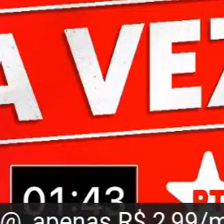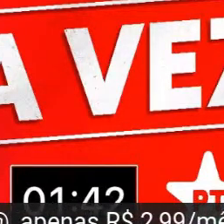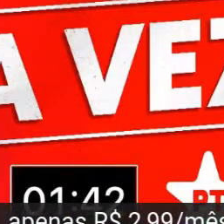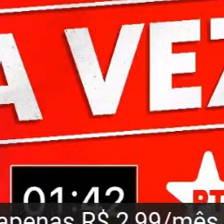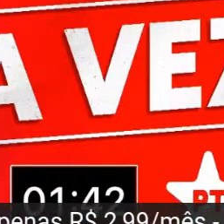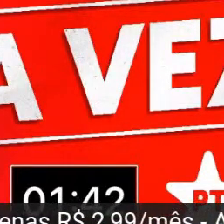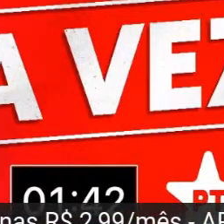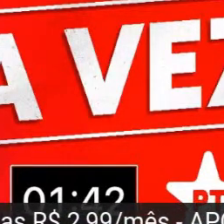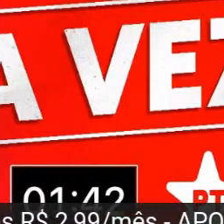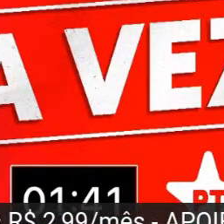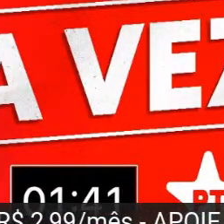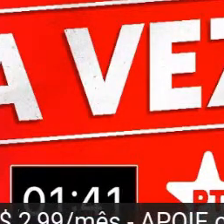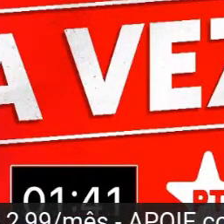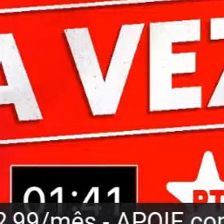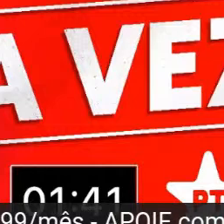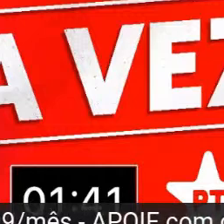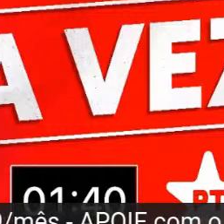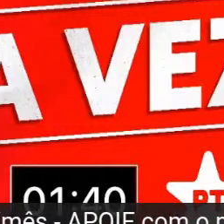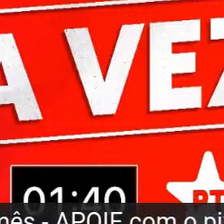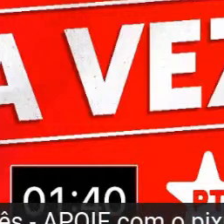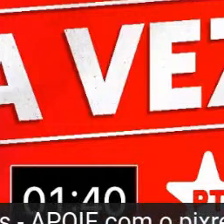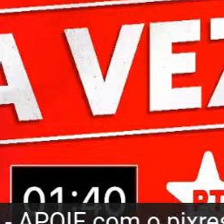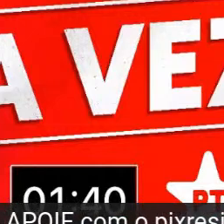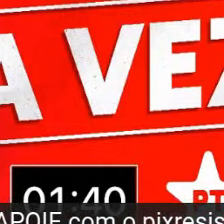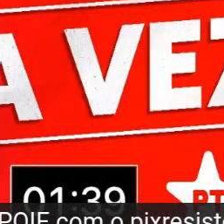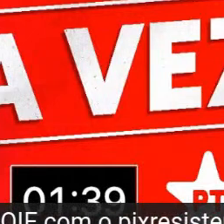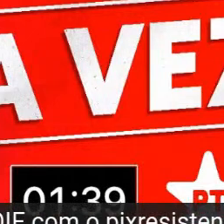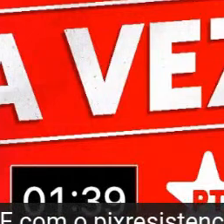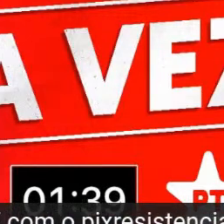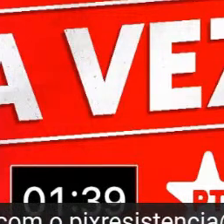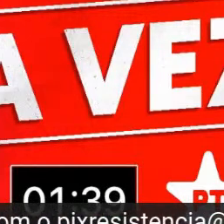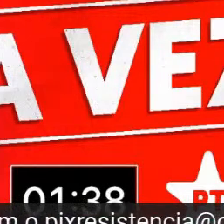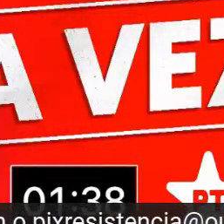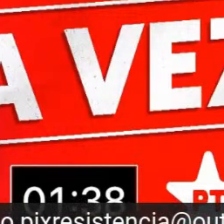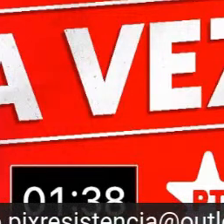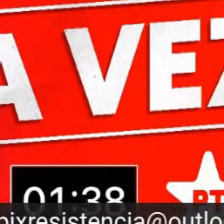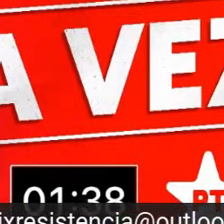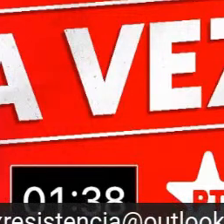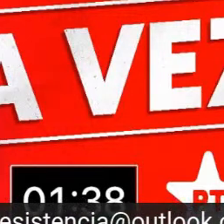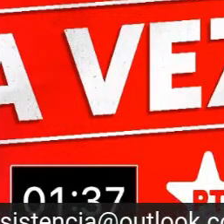amor, eu e você.